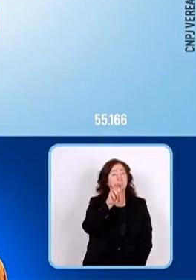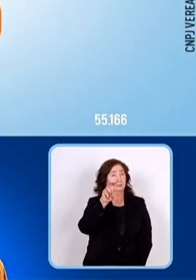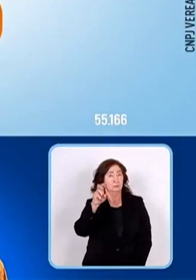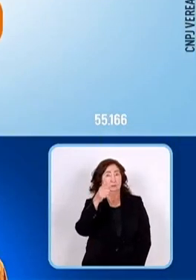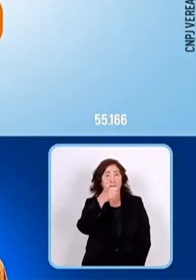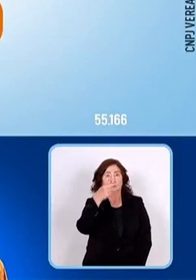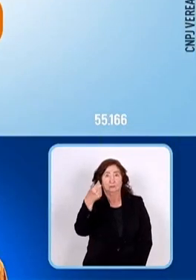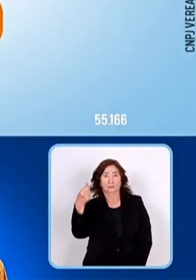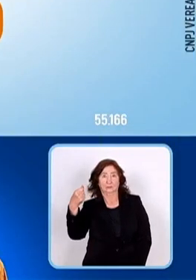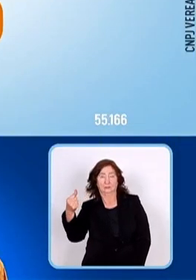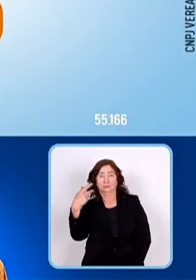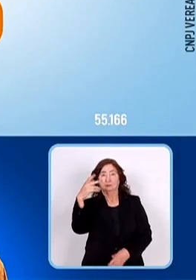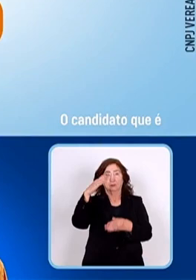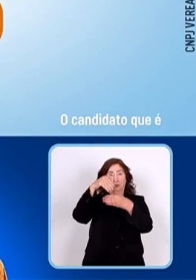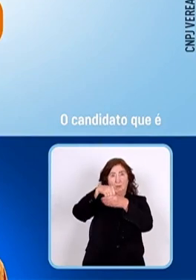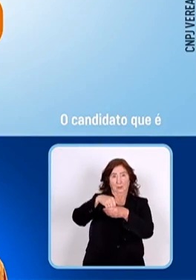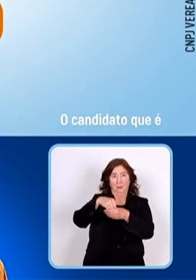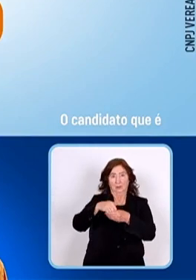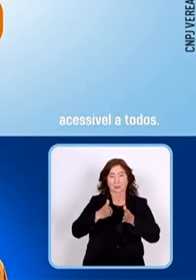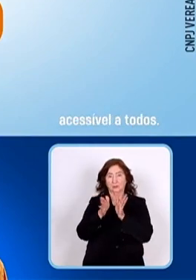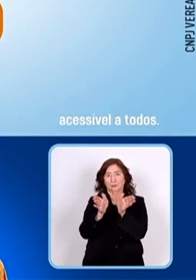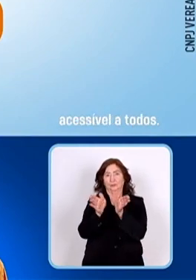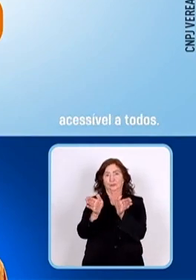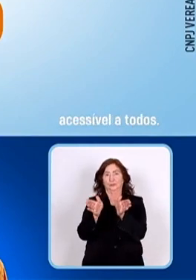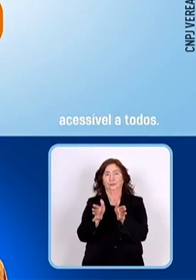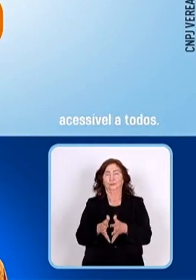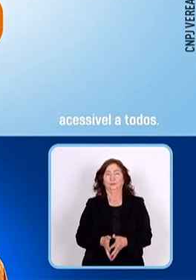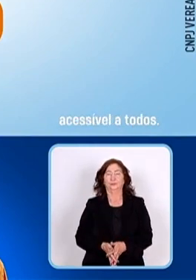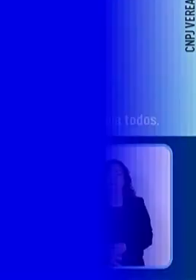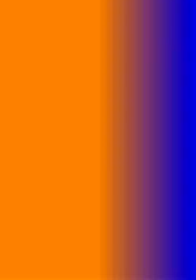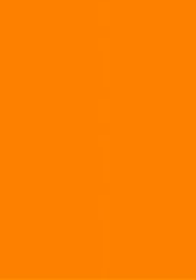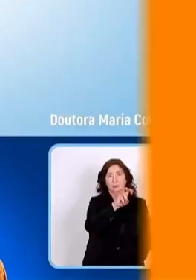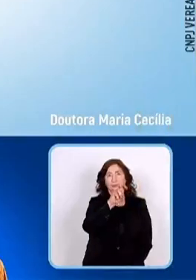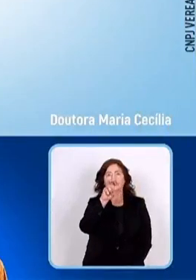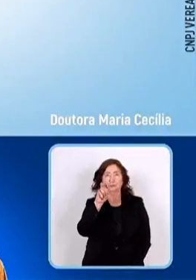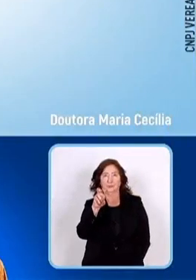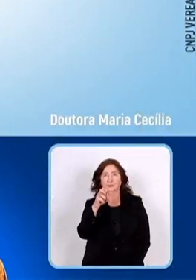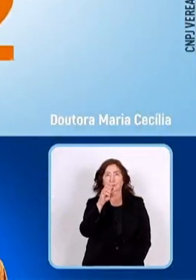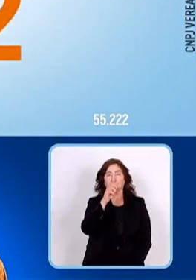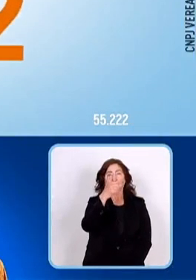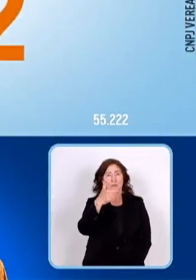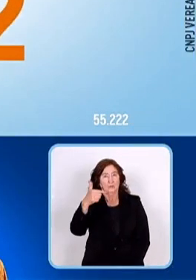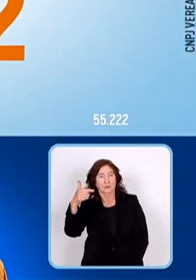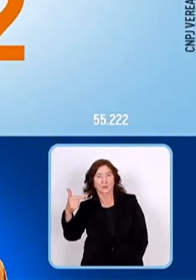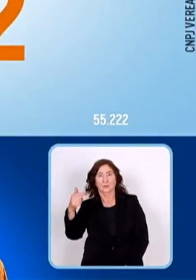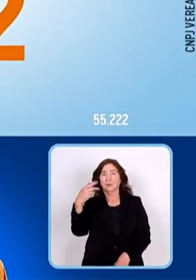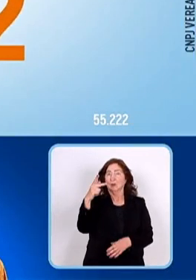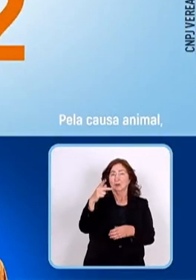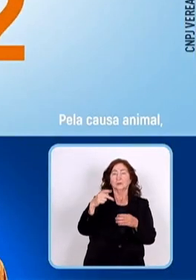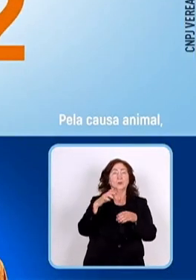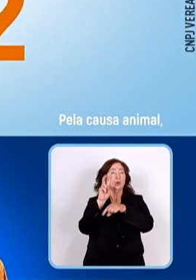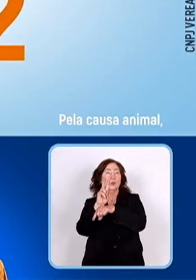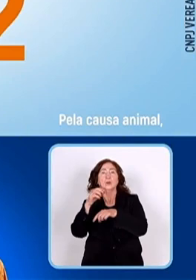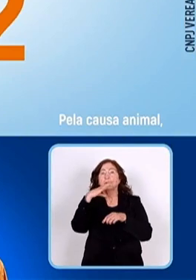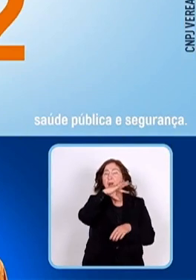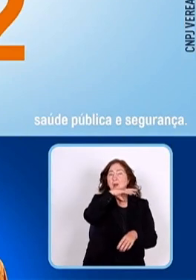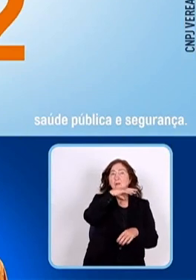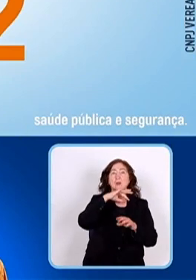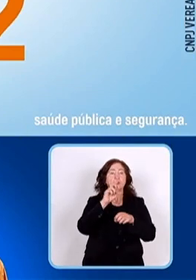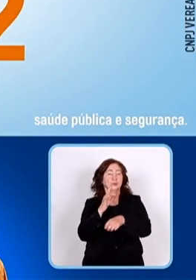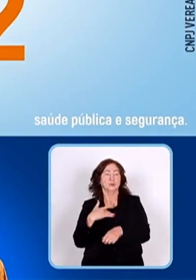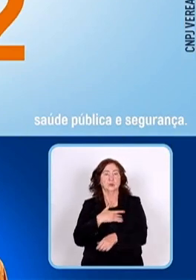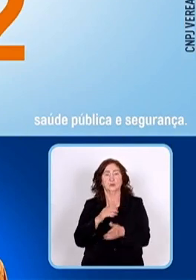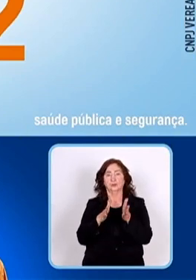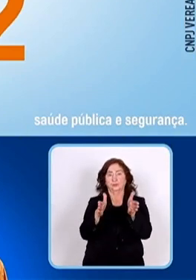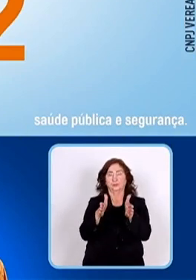Fiel, 55166. O candidato que é acessível a todos. Doutora Maria Cecília, 55222. Pela causa animal, pela